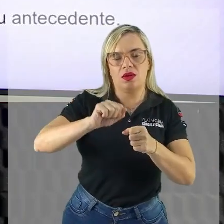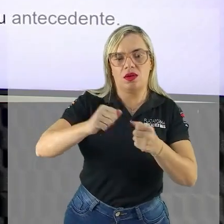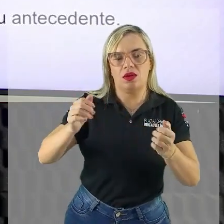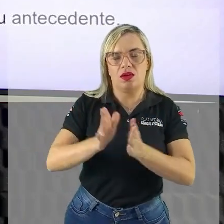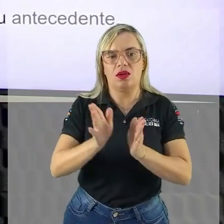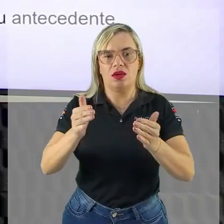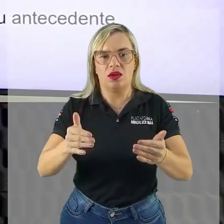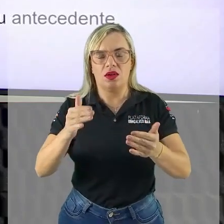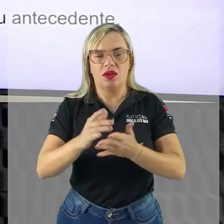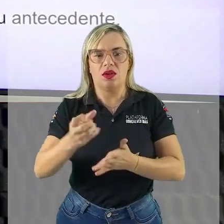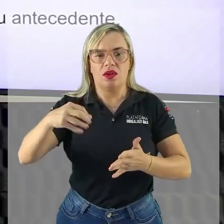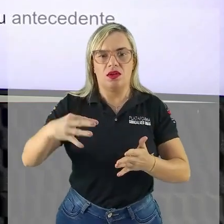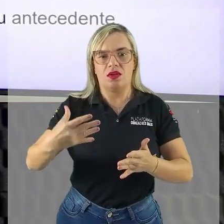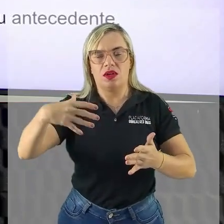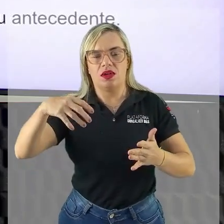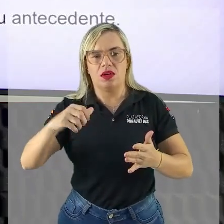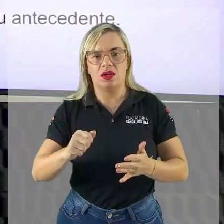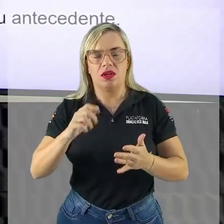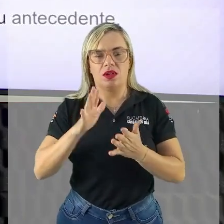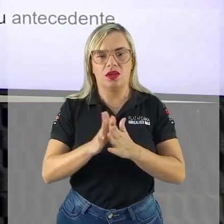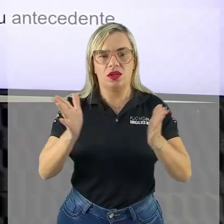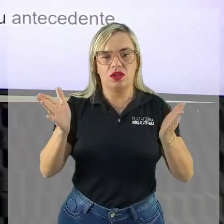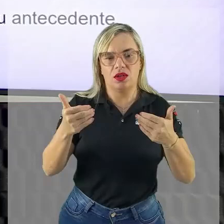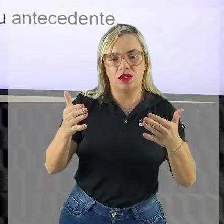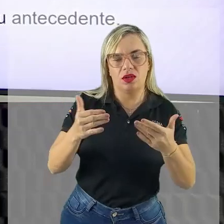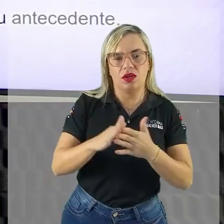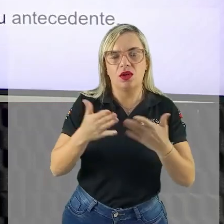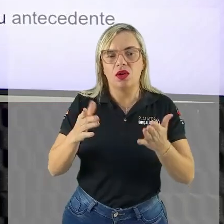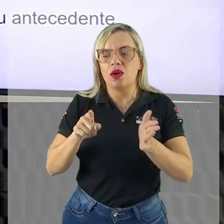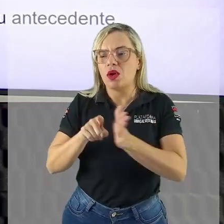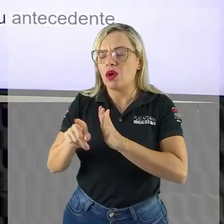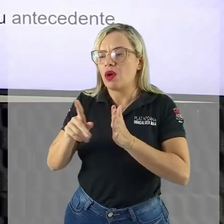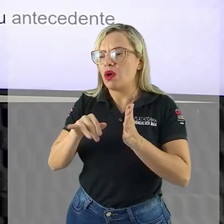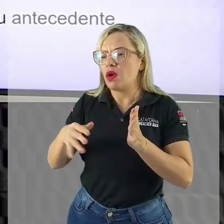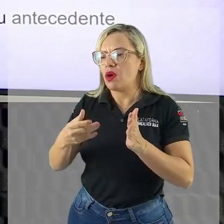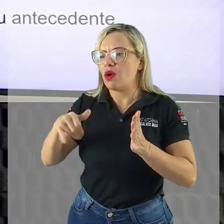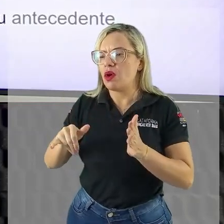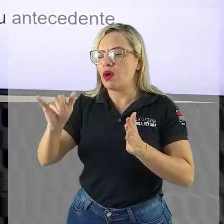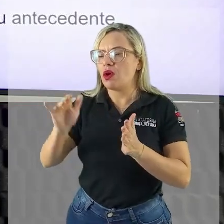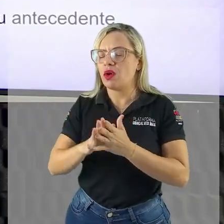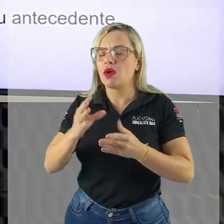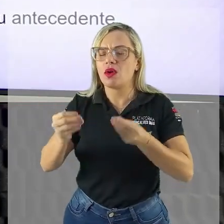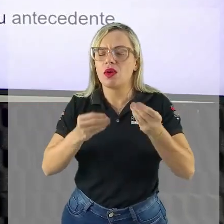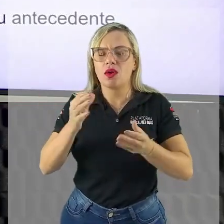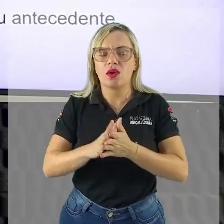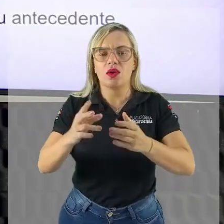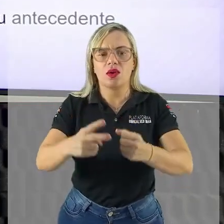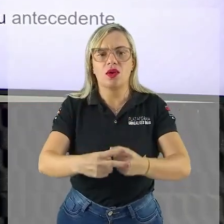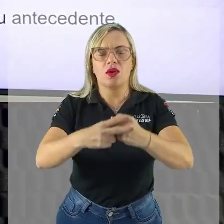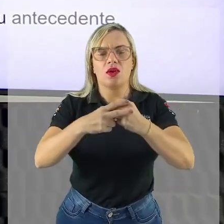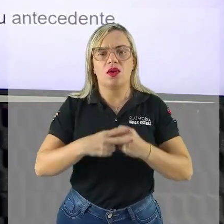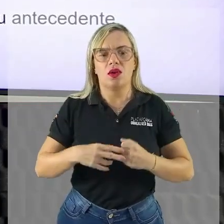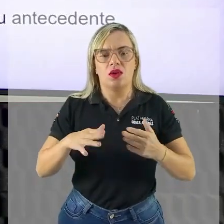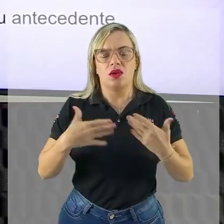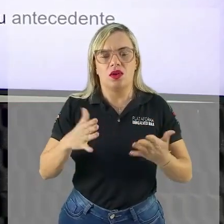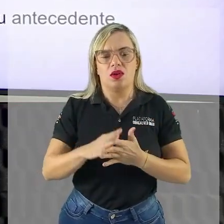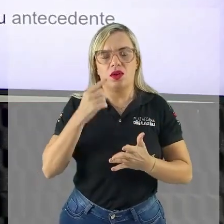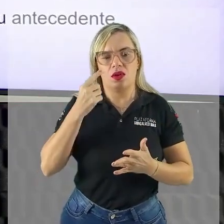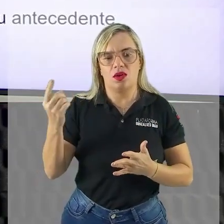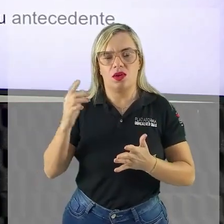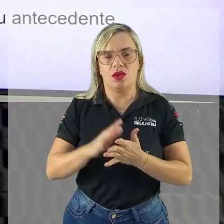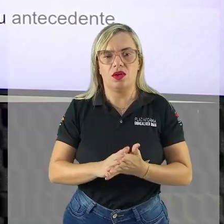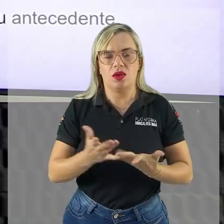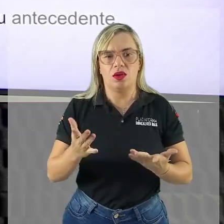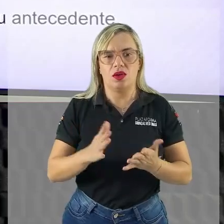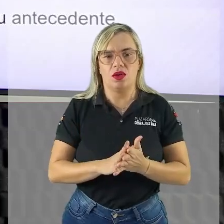de enfatizar, tá? Então, Jimmy, como seria uma voz passiva? Tal ação foi afirmada